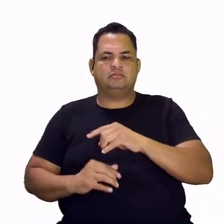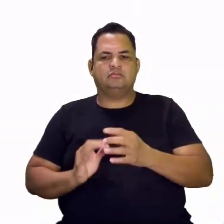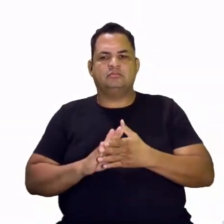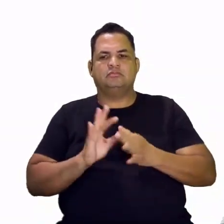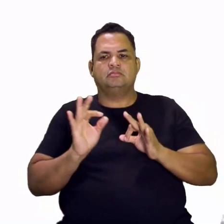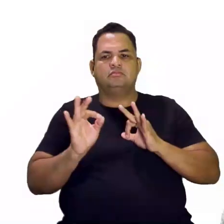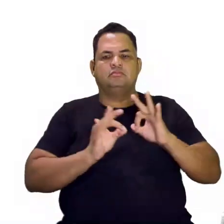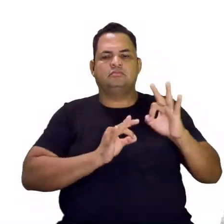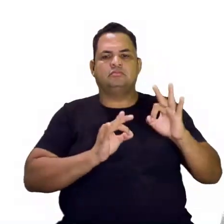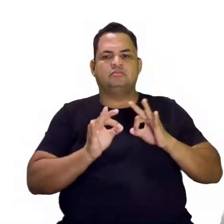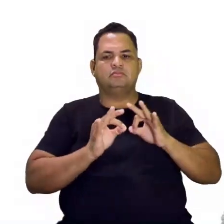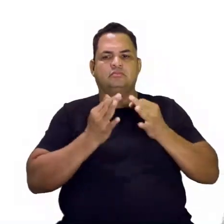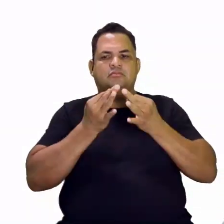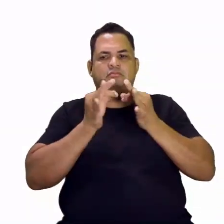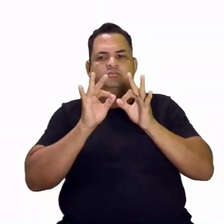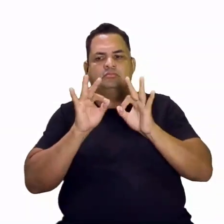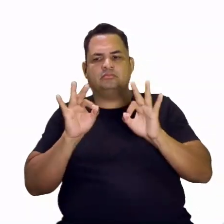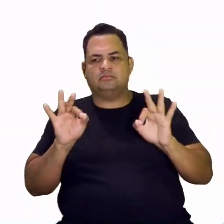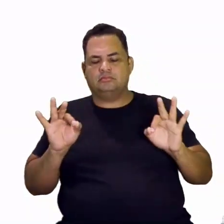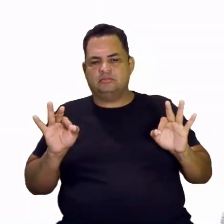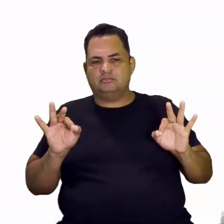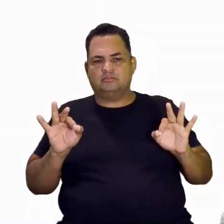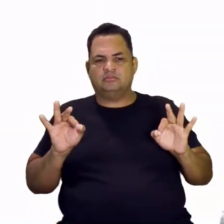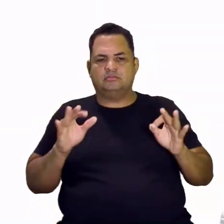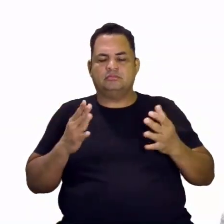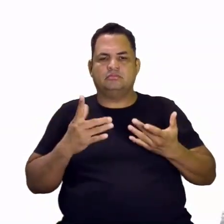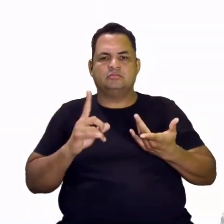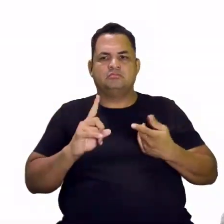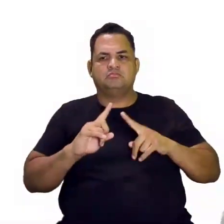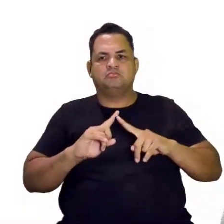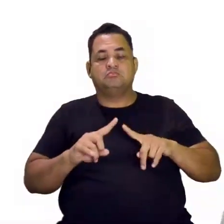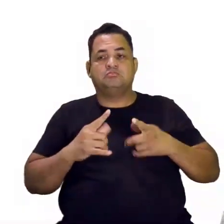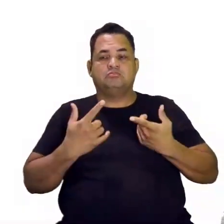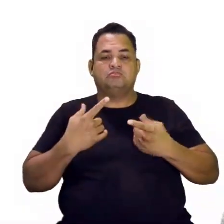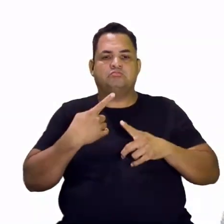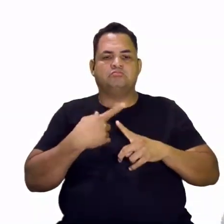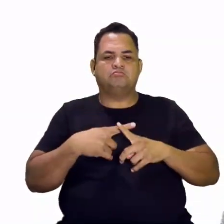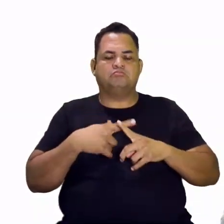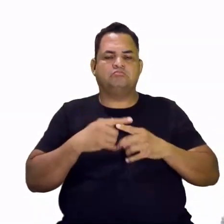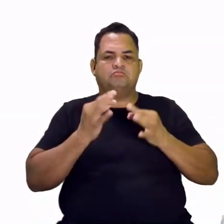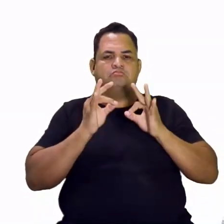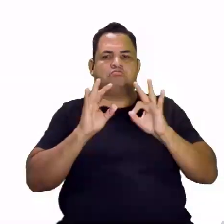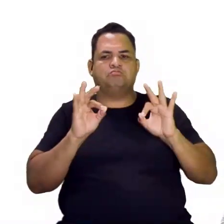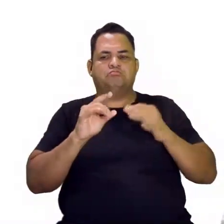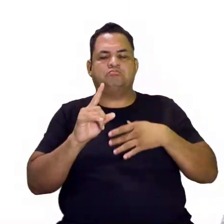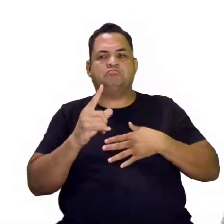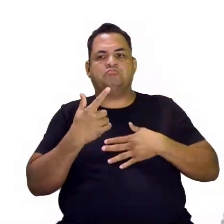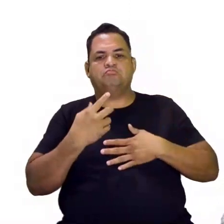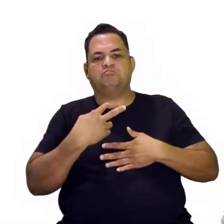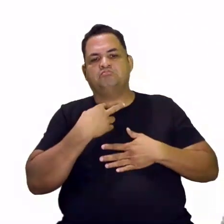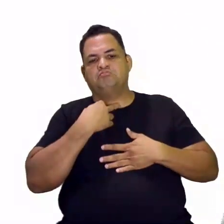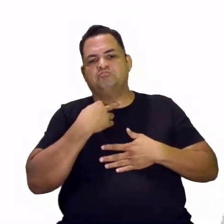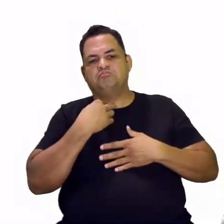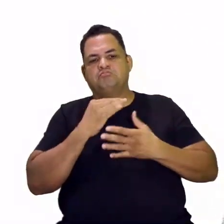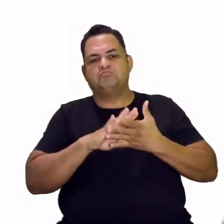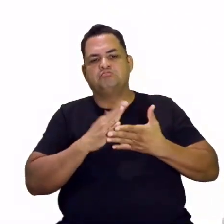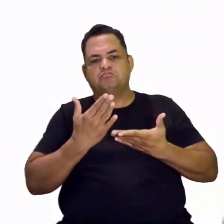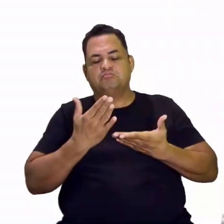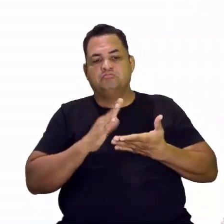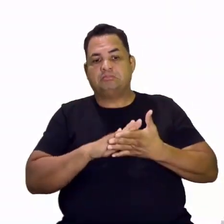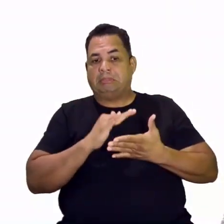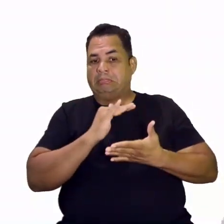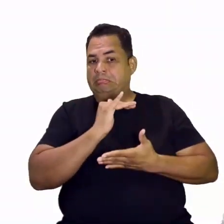os organismos mais simples. Mas não é porque eles são simples que eles não podem ser